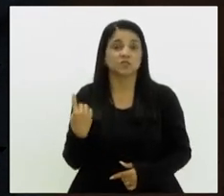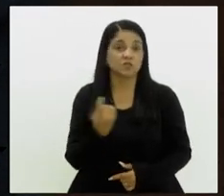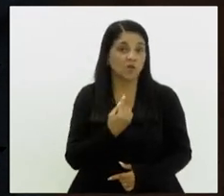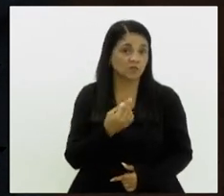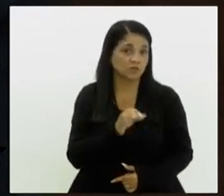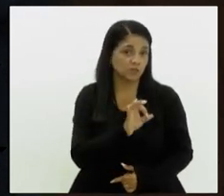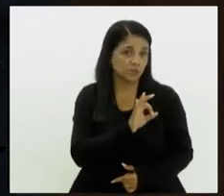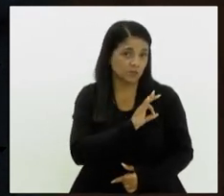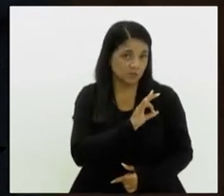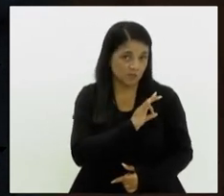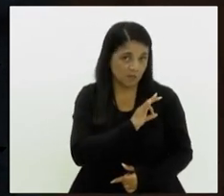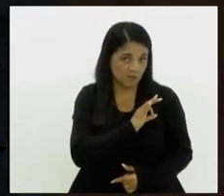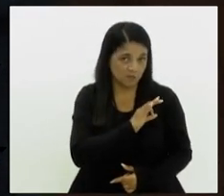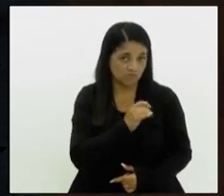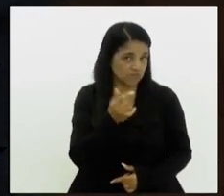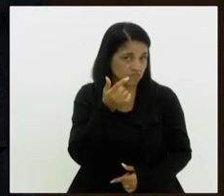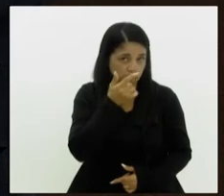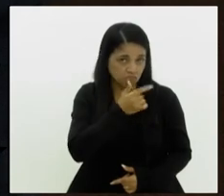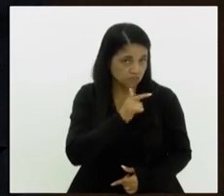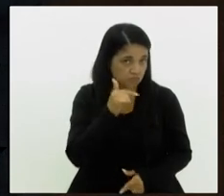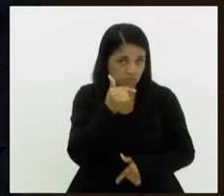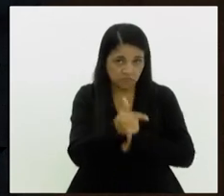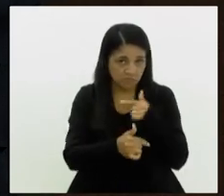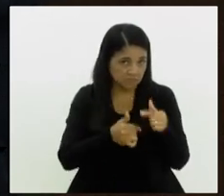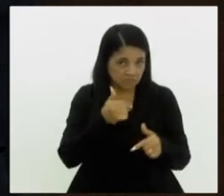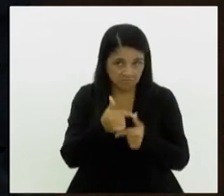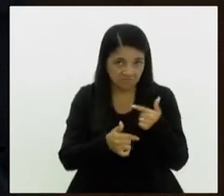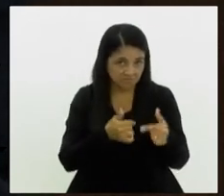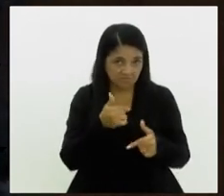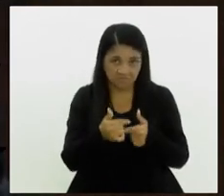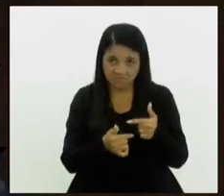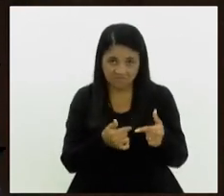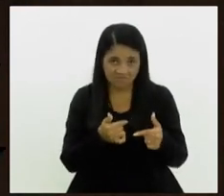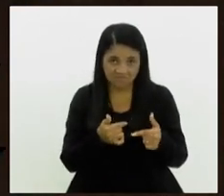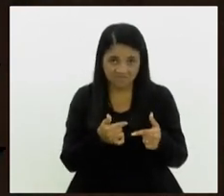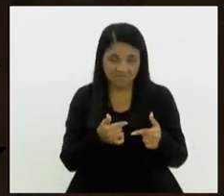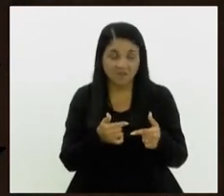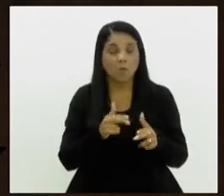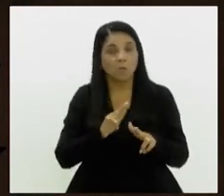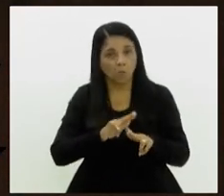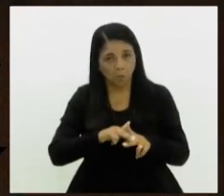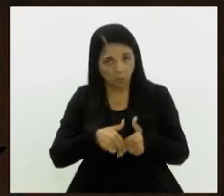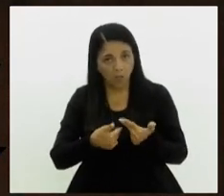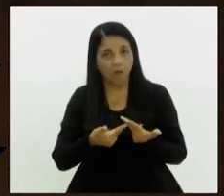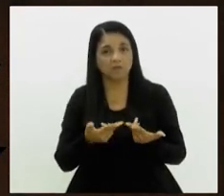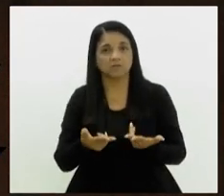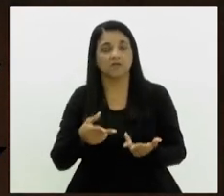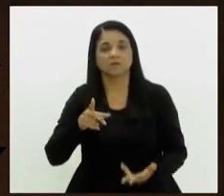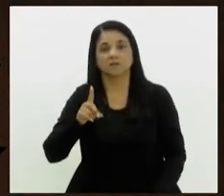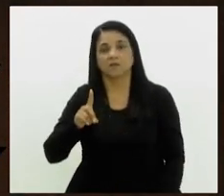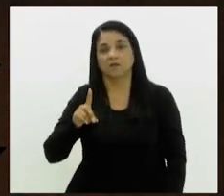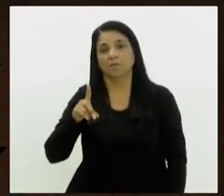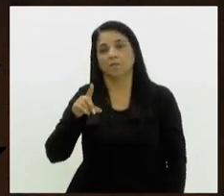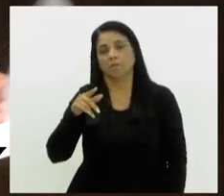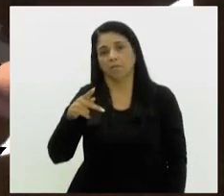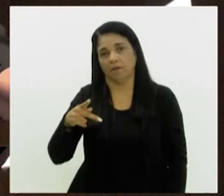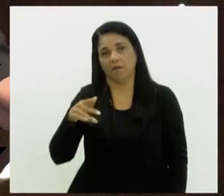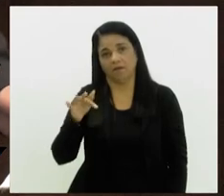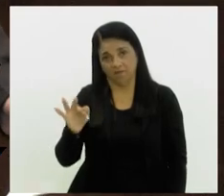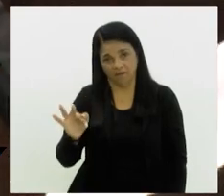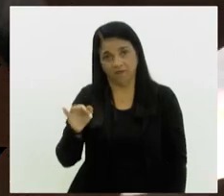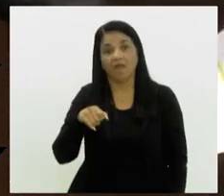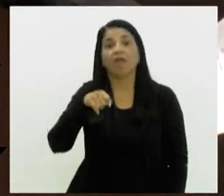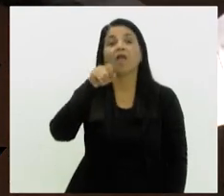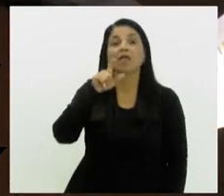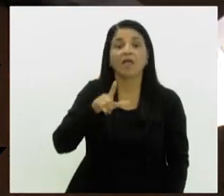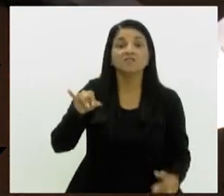policiais não estão conseguindo trabalhar como deveria por conta dessa ADPF. E aí, quem paga a